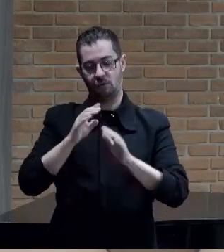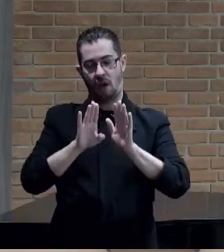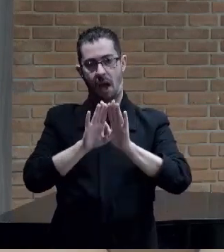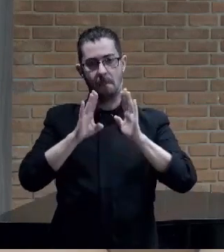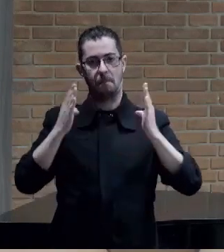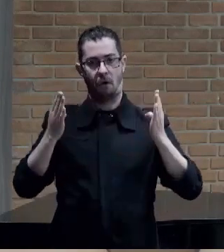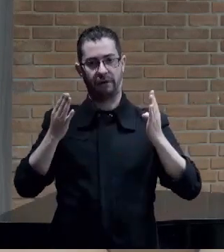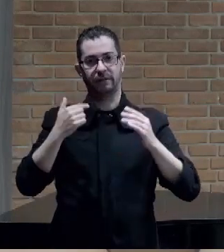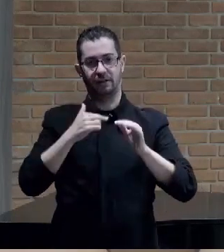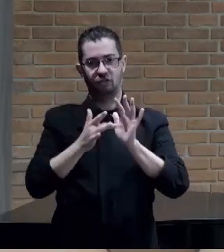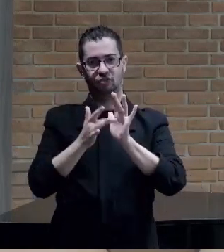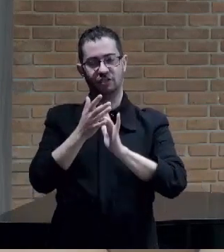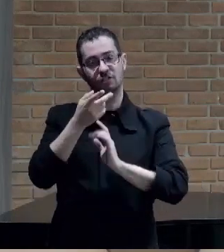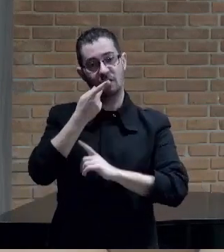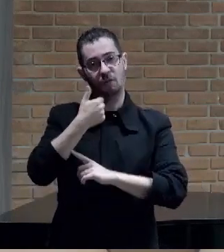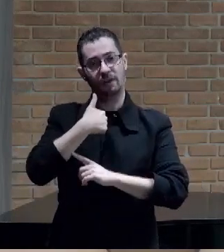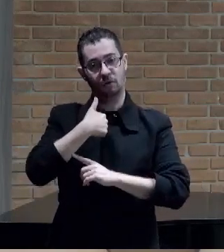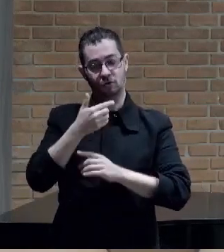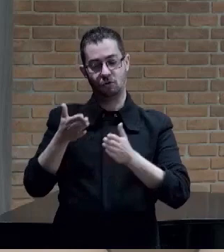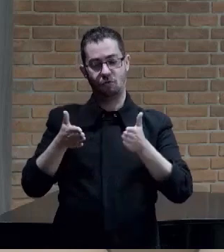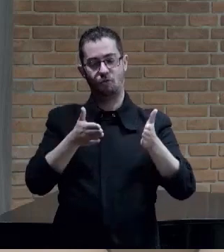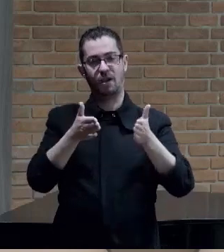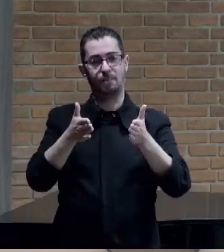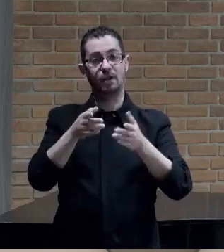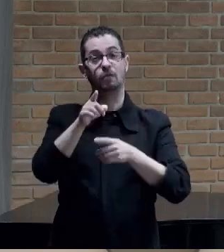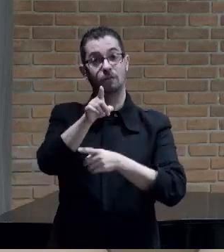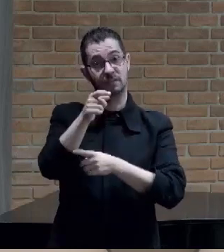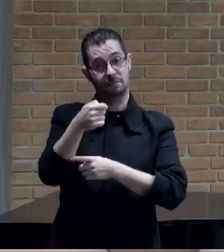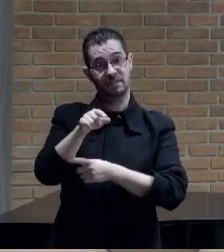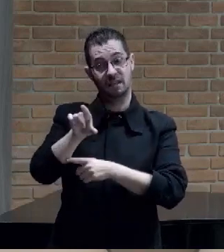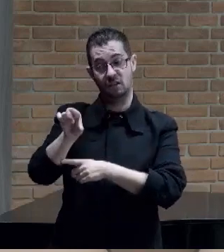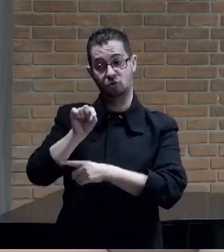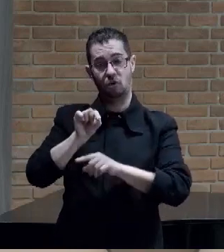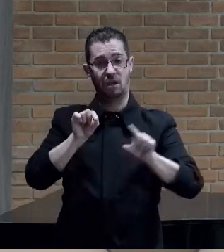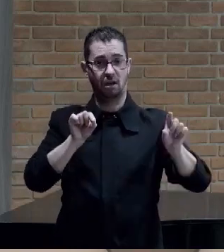Então você precisa decidir aonde você quer entrar.